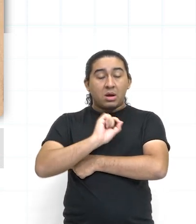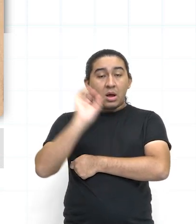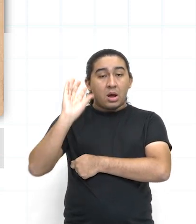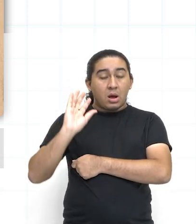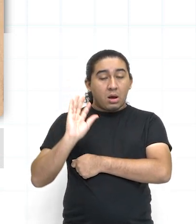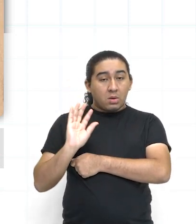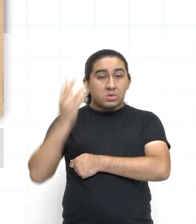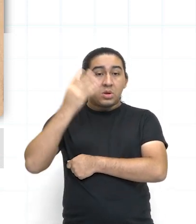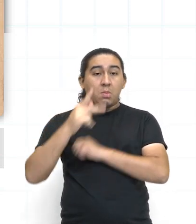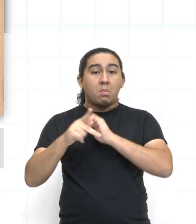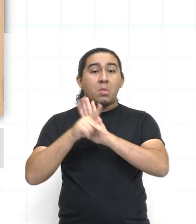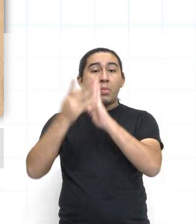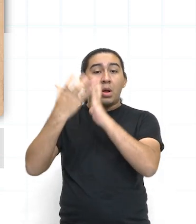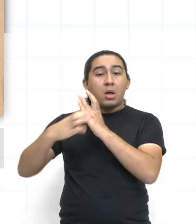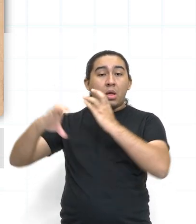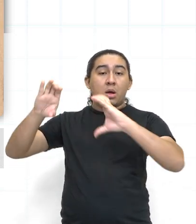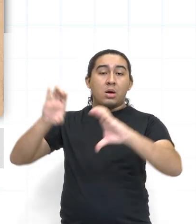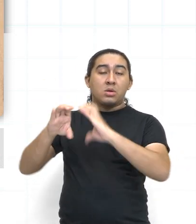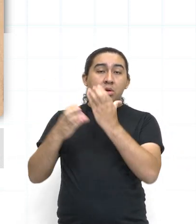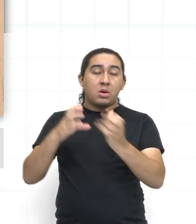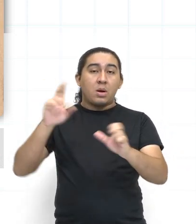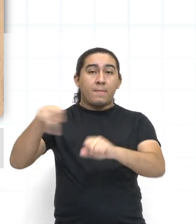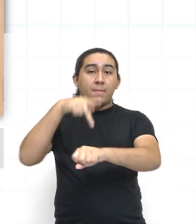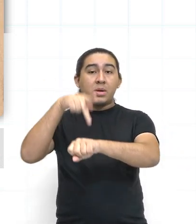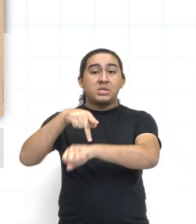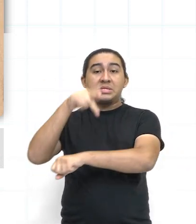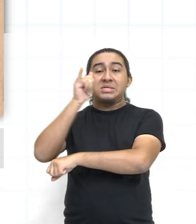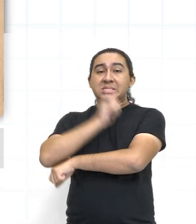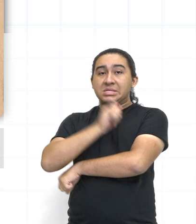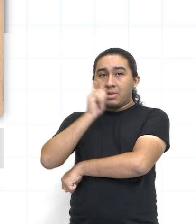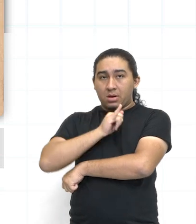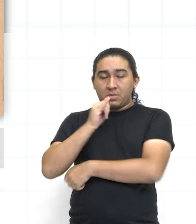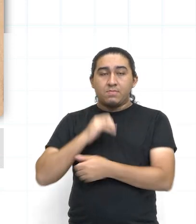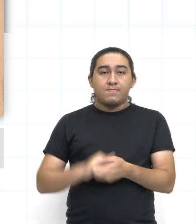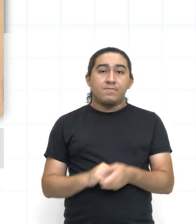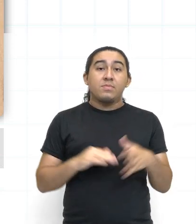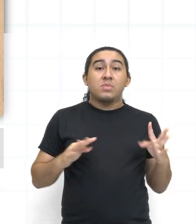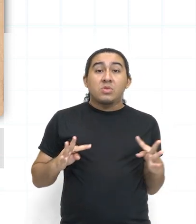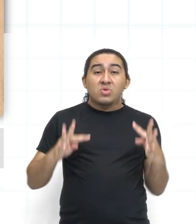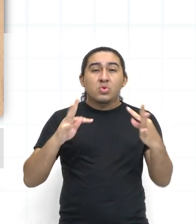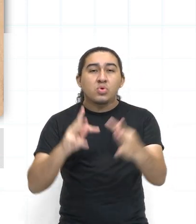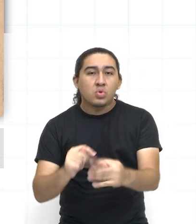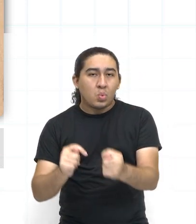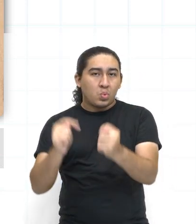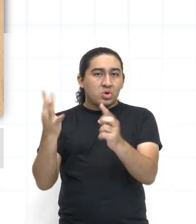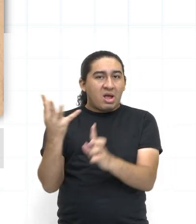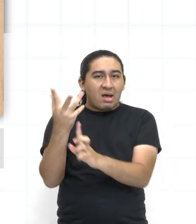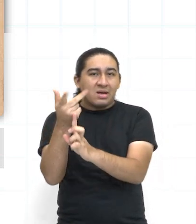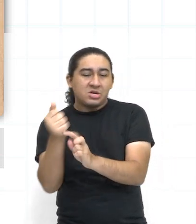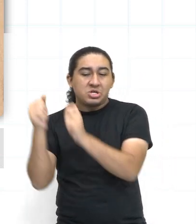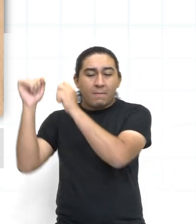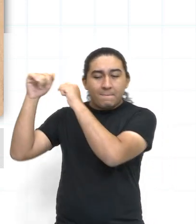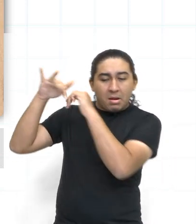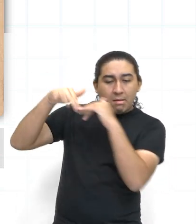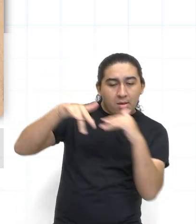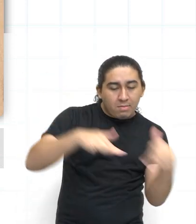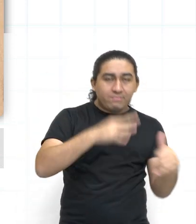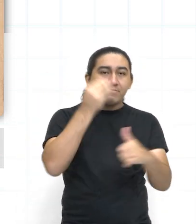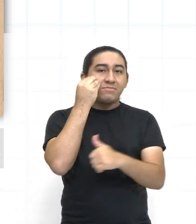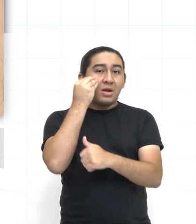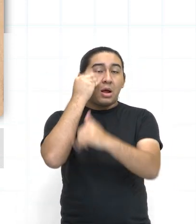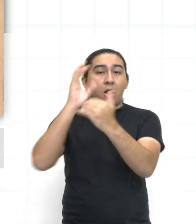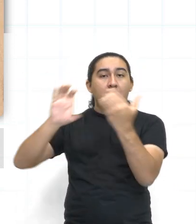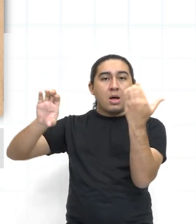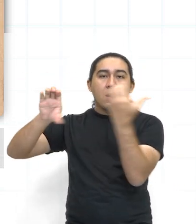1896, com a apresentação da ópera italiana. Gente, todos os artistas vieram, tá?